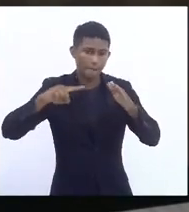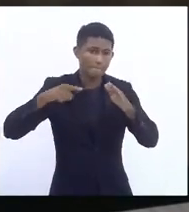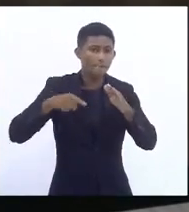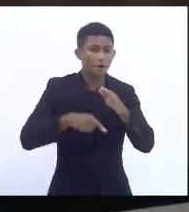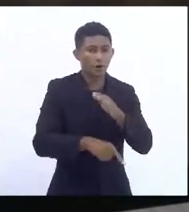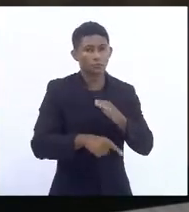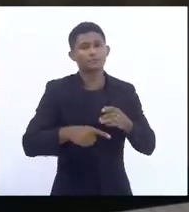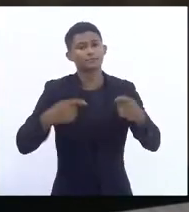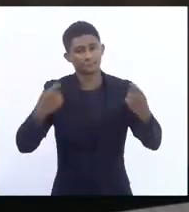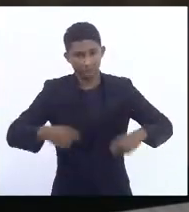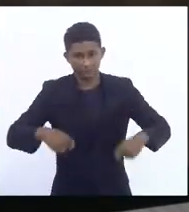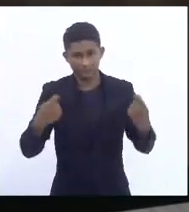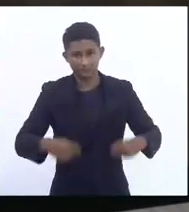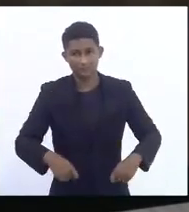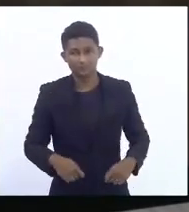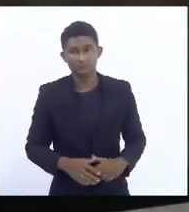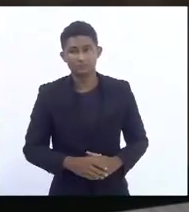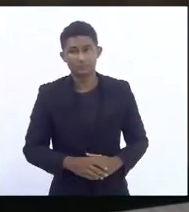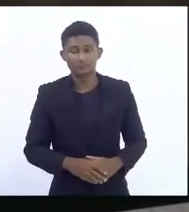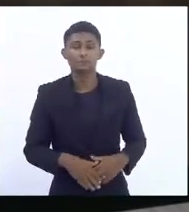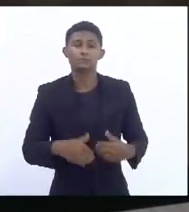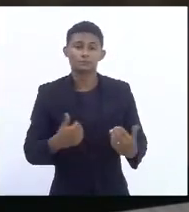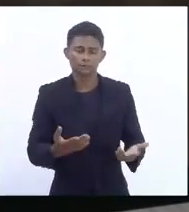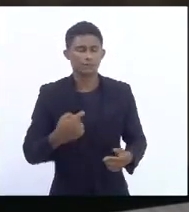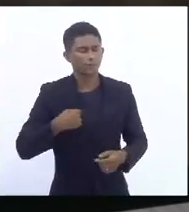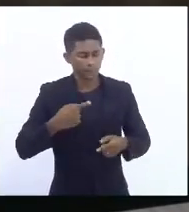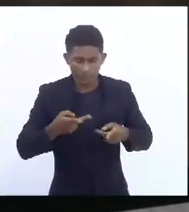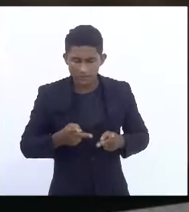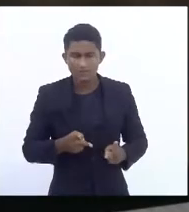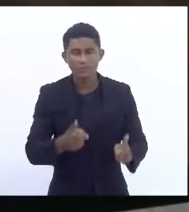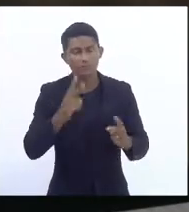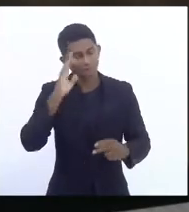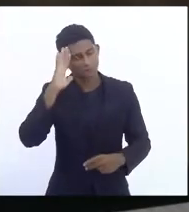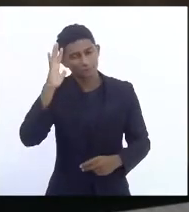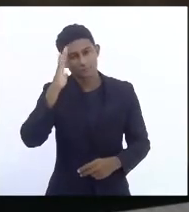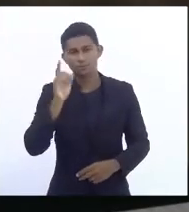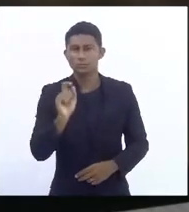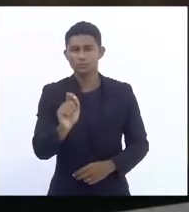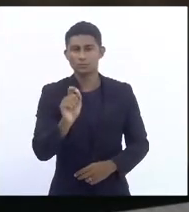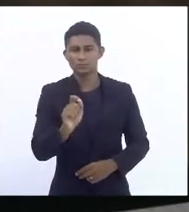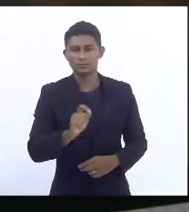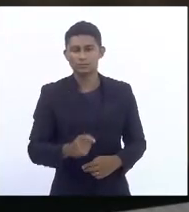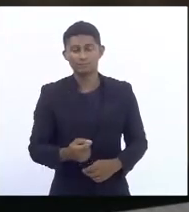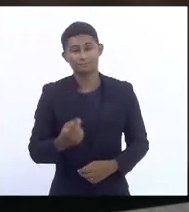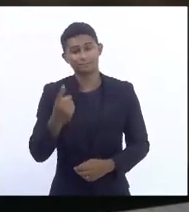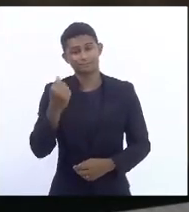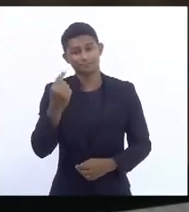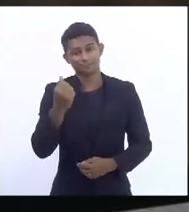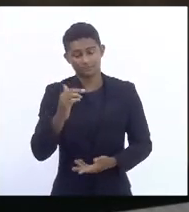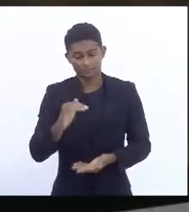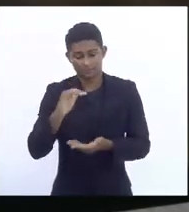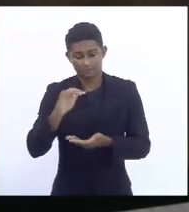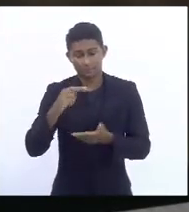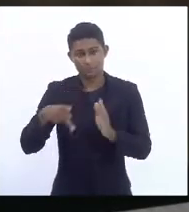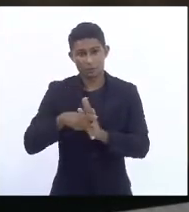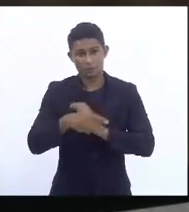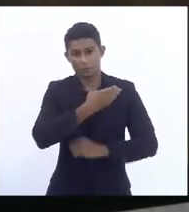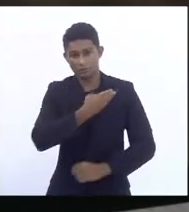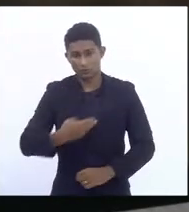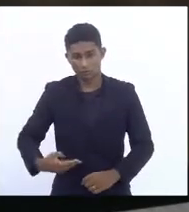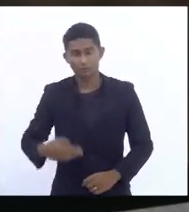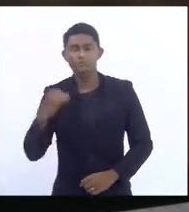mas garantindo uma tramitação. Eu me baseio sempre na ideia de que o recurso público é fundamental para financiar a educação